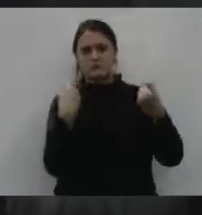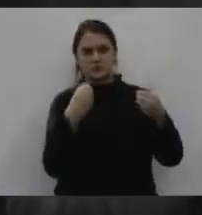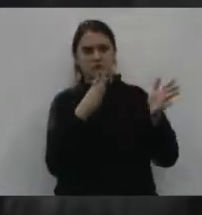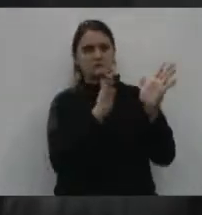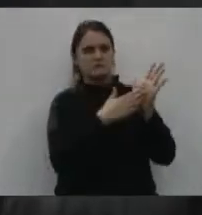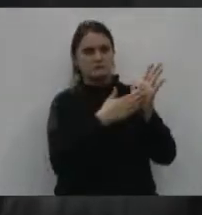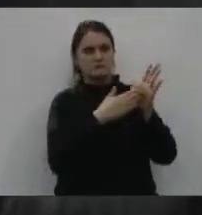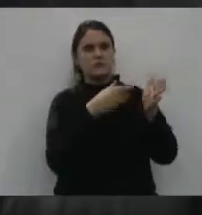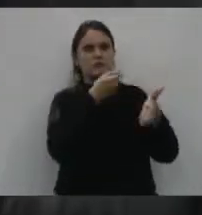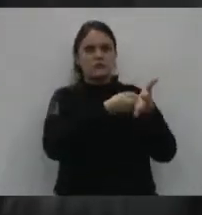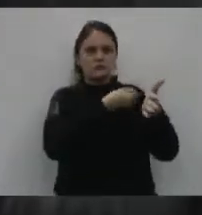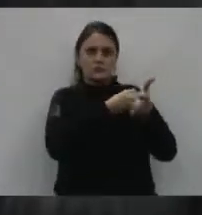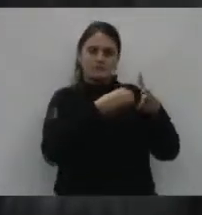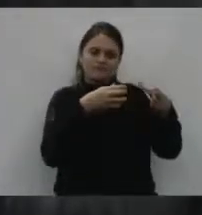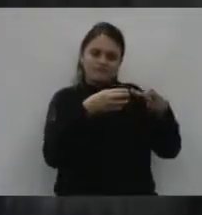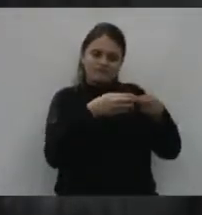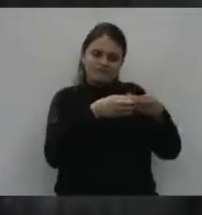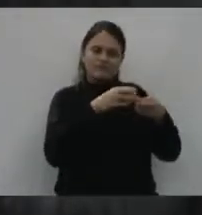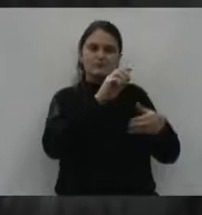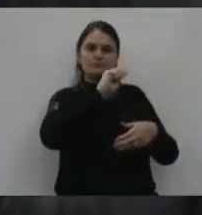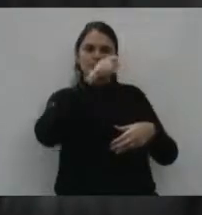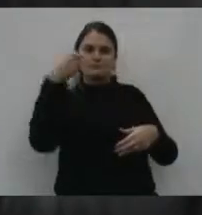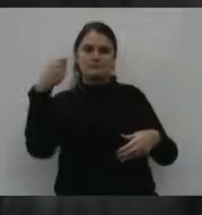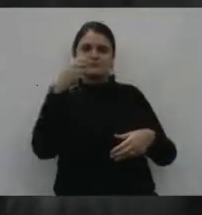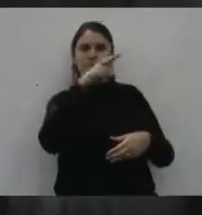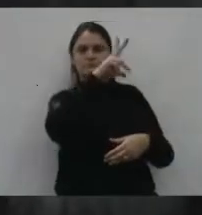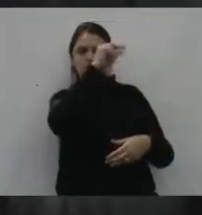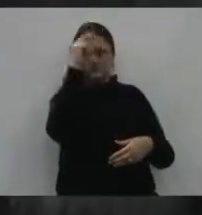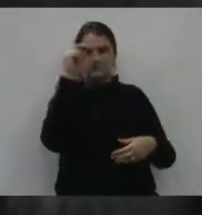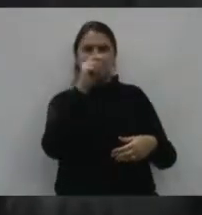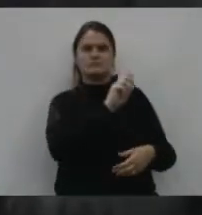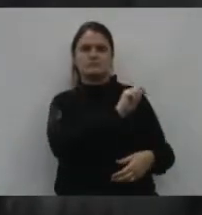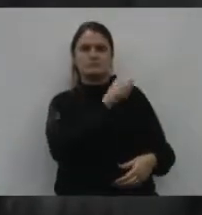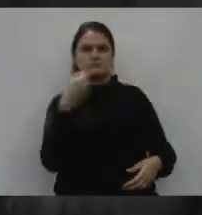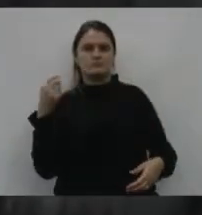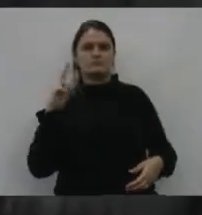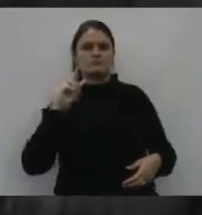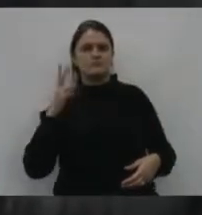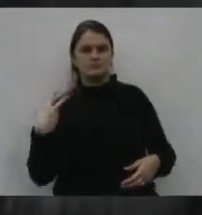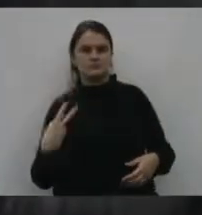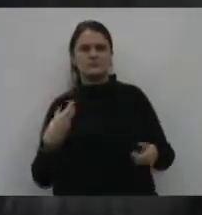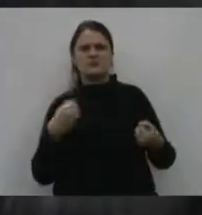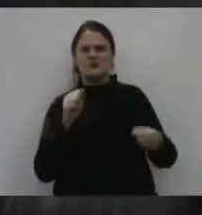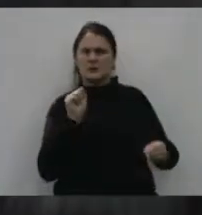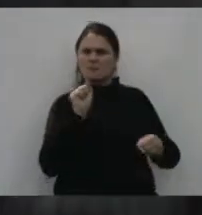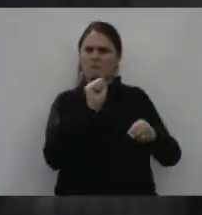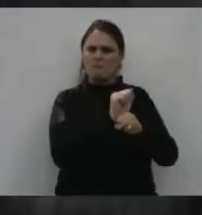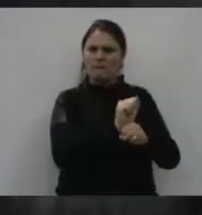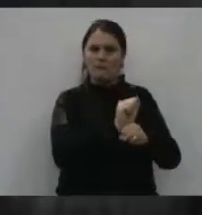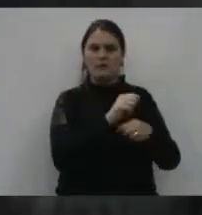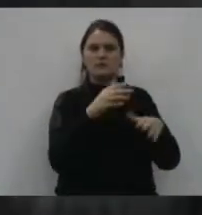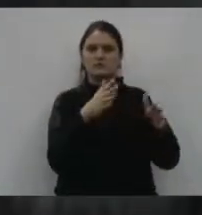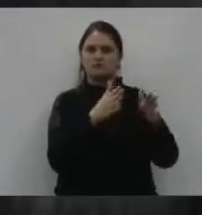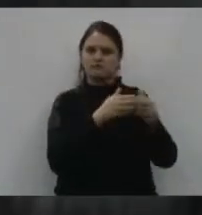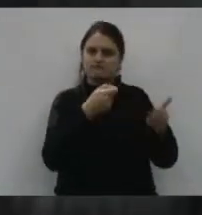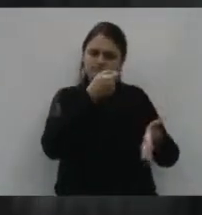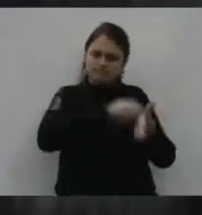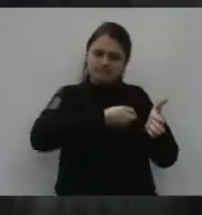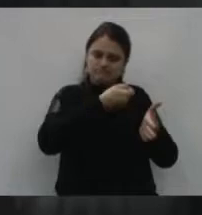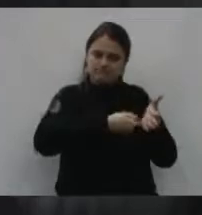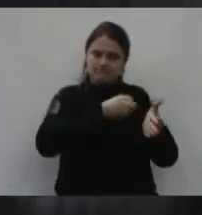a Cansul, a Associação dos Prefeitos também, tomar uma medida, parar de passar a mão na